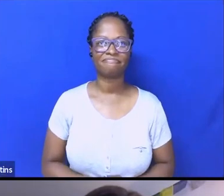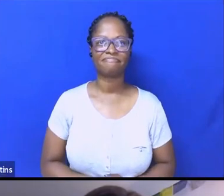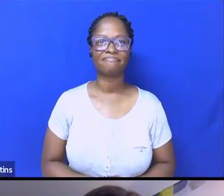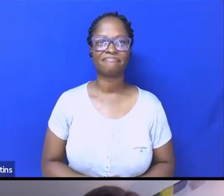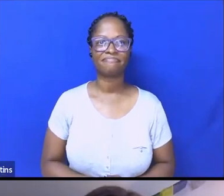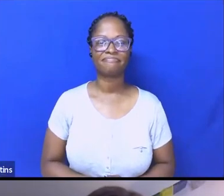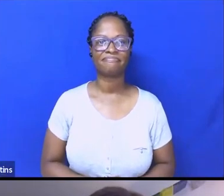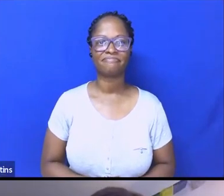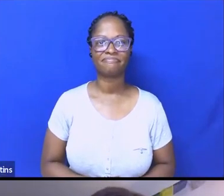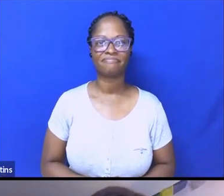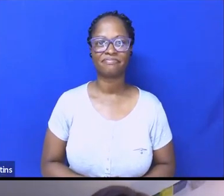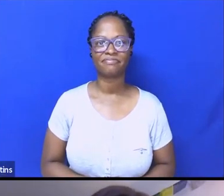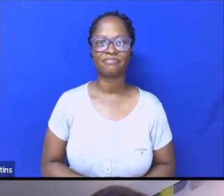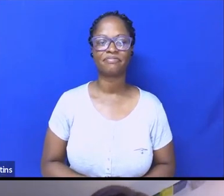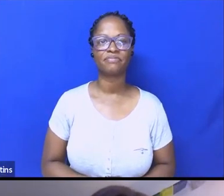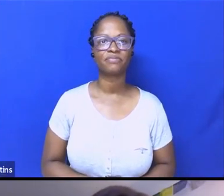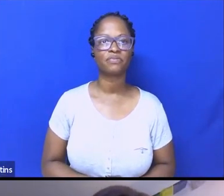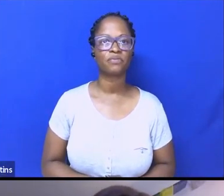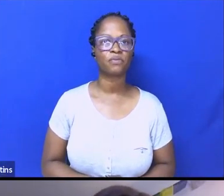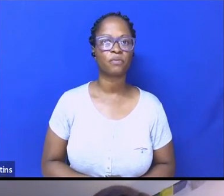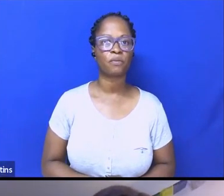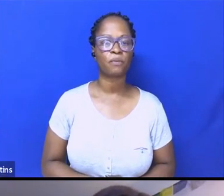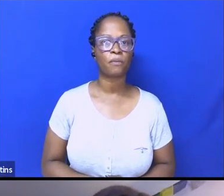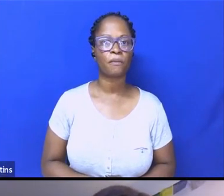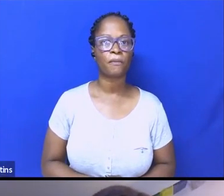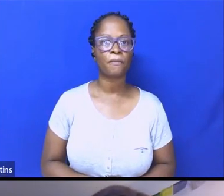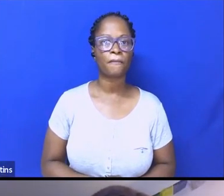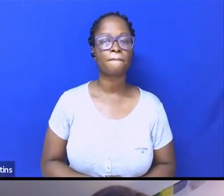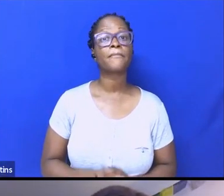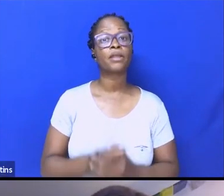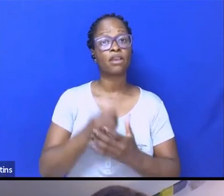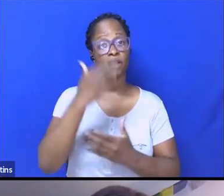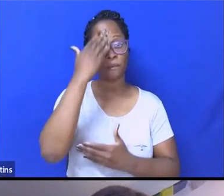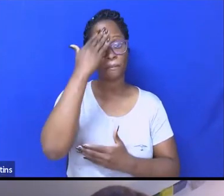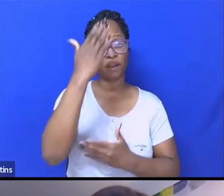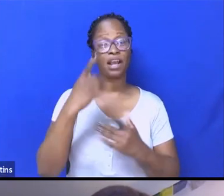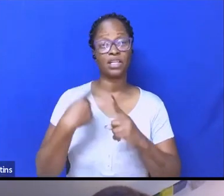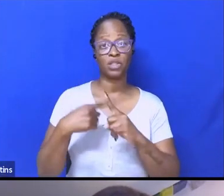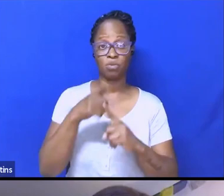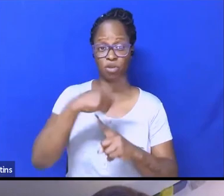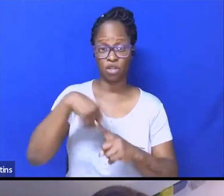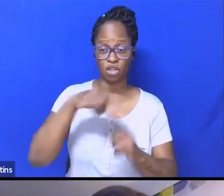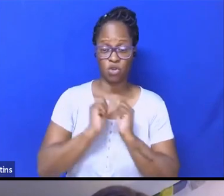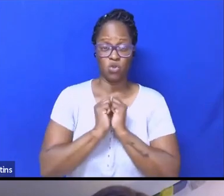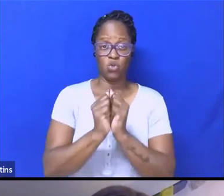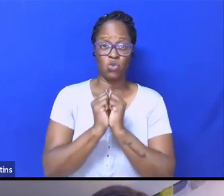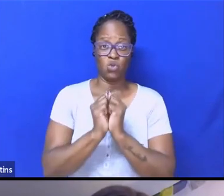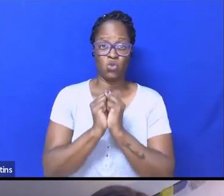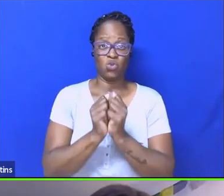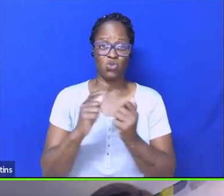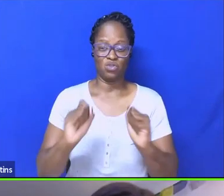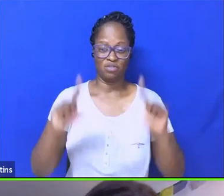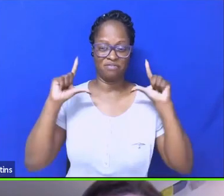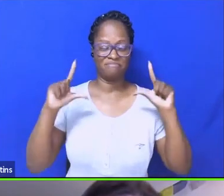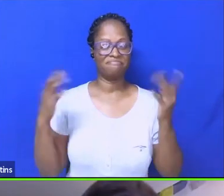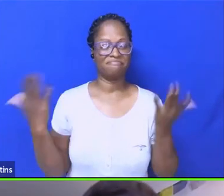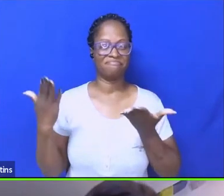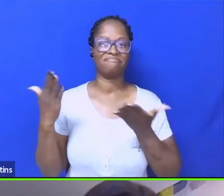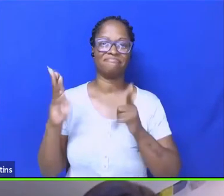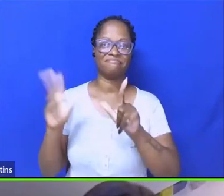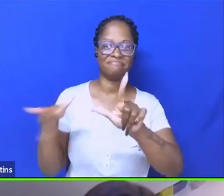havia tenido ocasião de escutar a Maya em profundidade de sua história de sua biografia muitas muitas gracias que